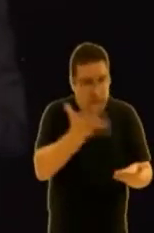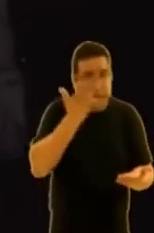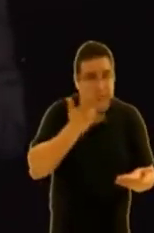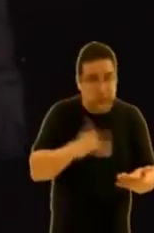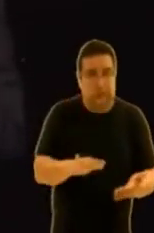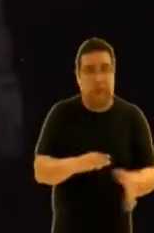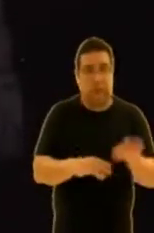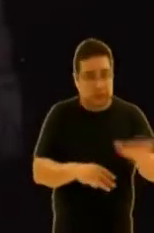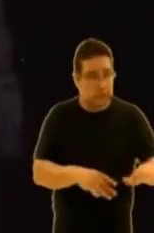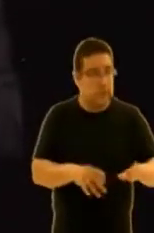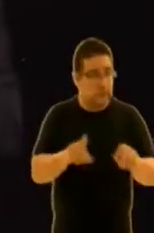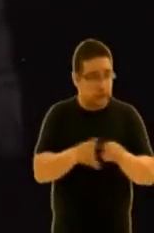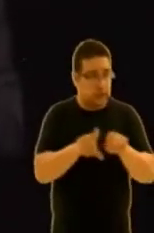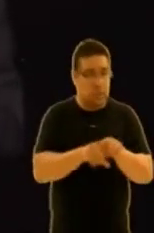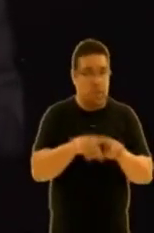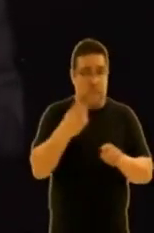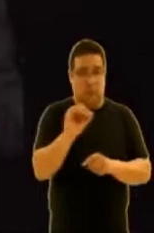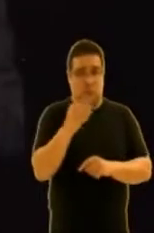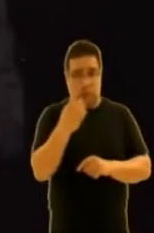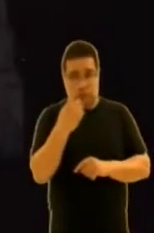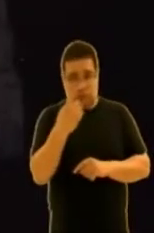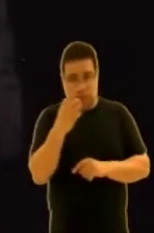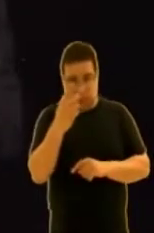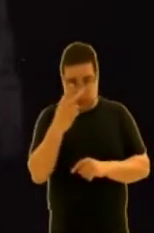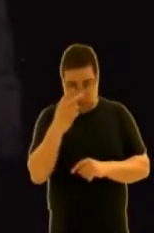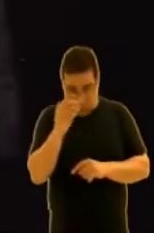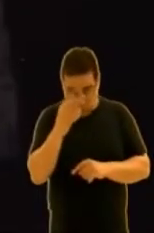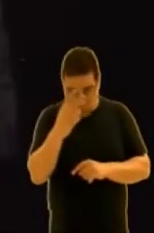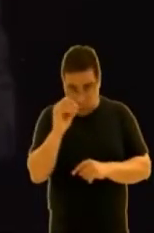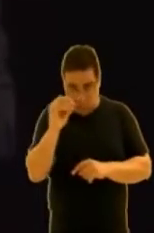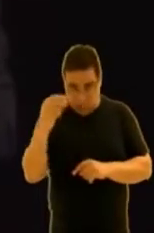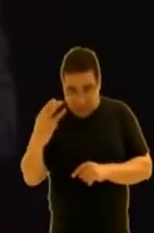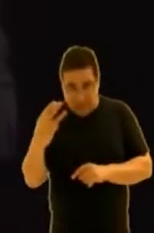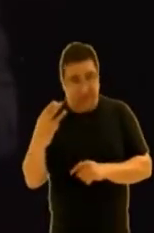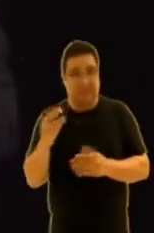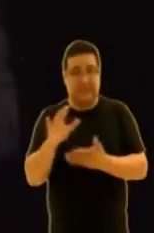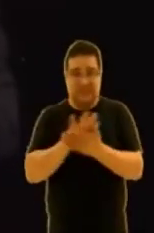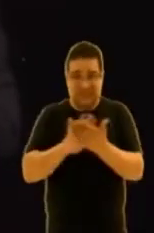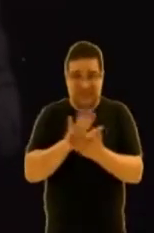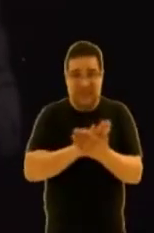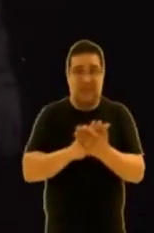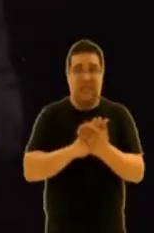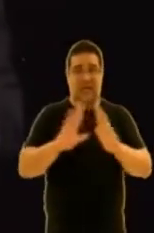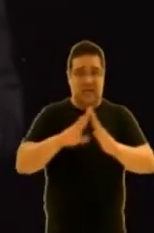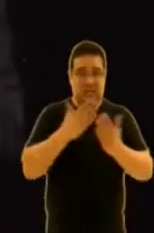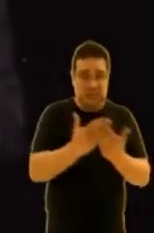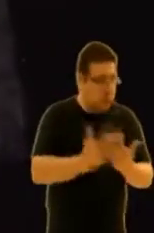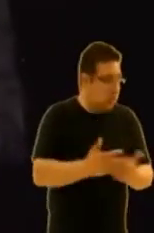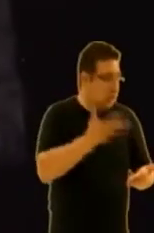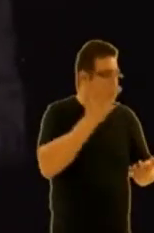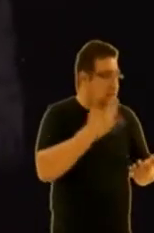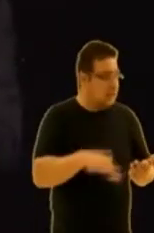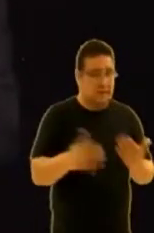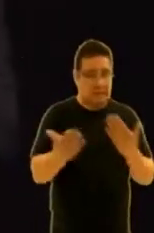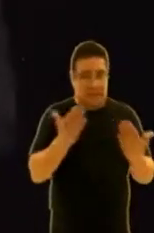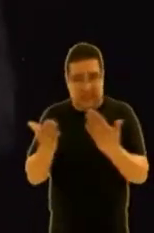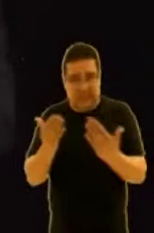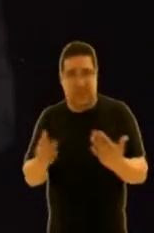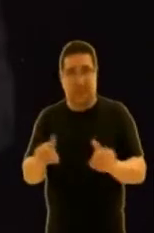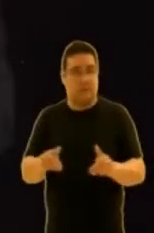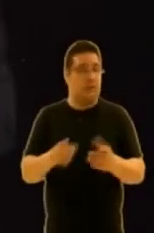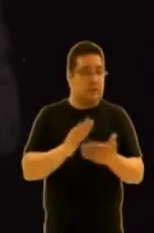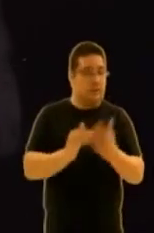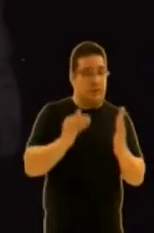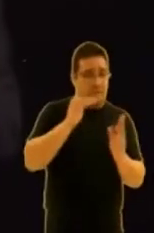até 2003 o atendimento à educação infantil em creche era zero, o atendimento na pré-escola era